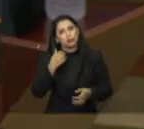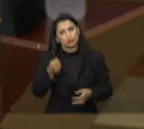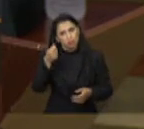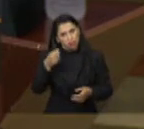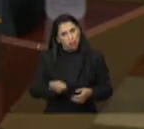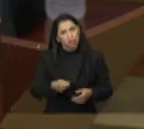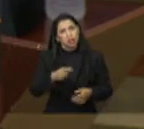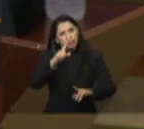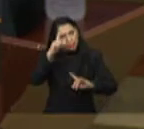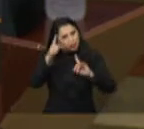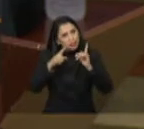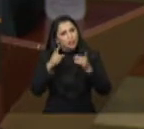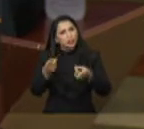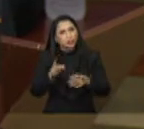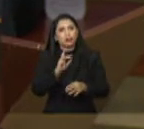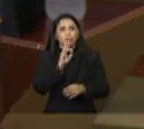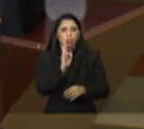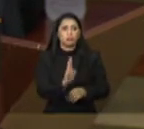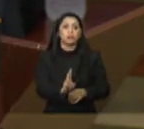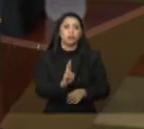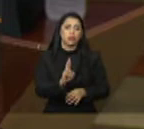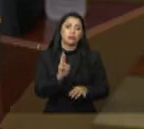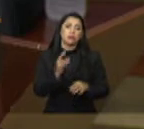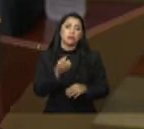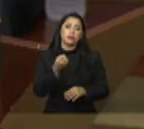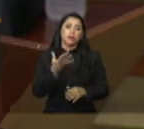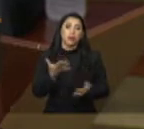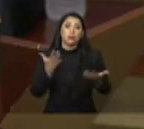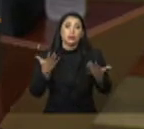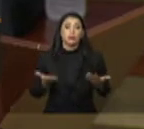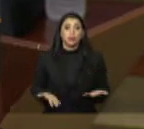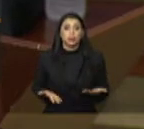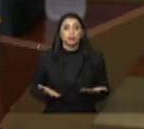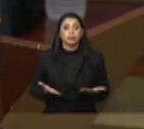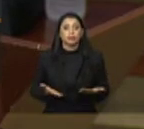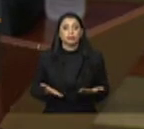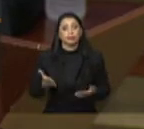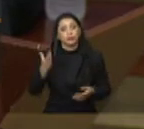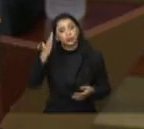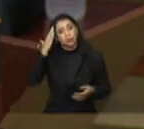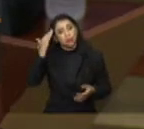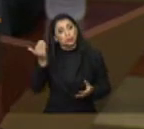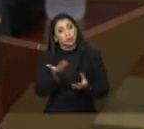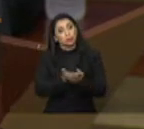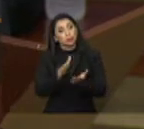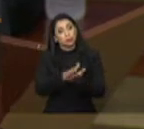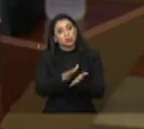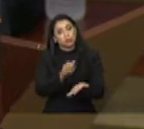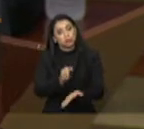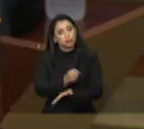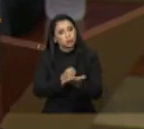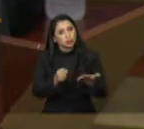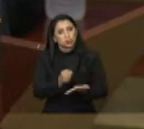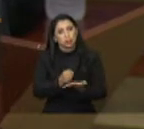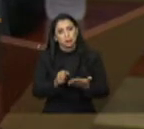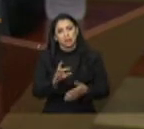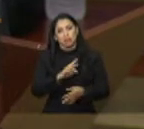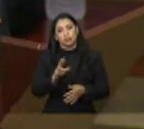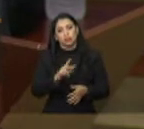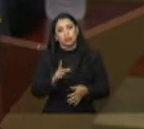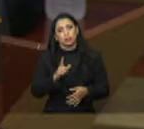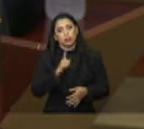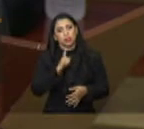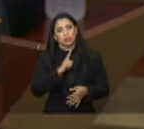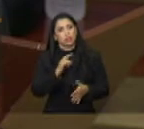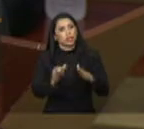responsáveis quanto à questão o reconhecimento da dimensão procedimental dos direitos fundamentais não implica paralisia